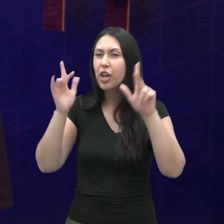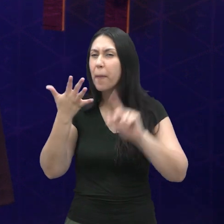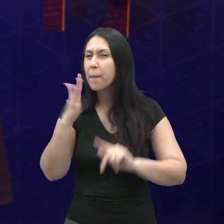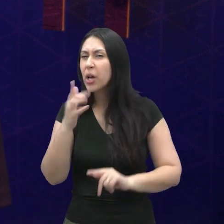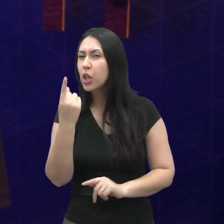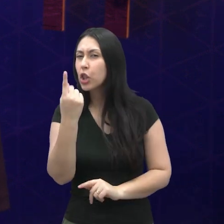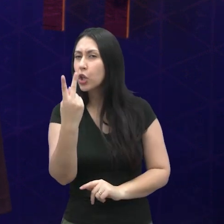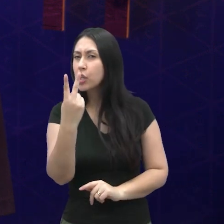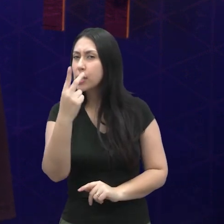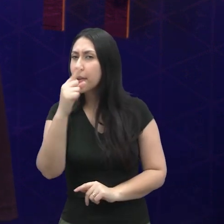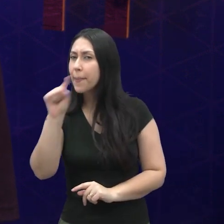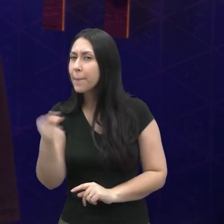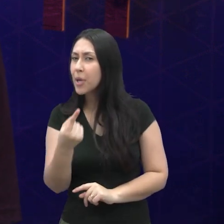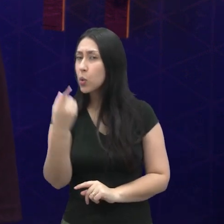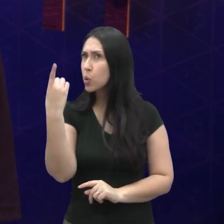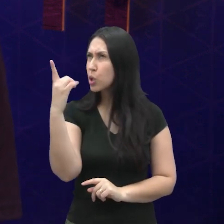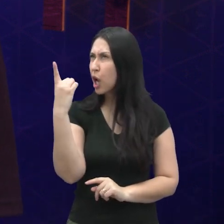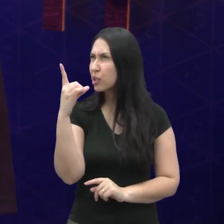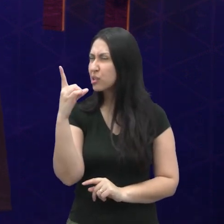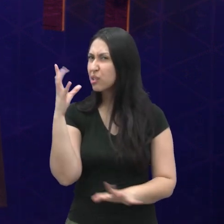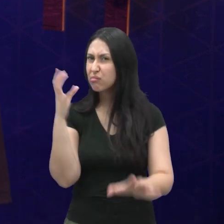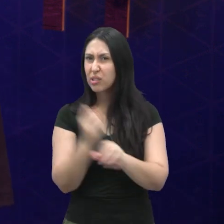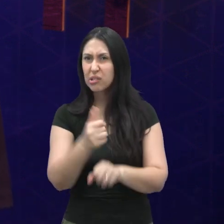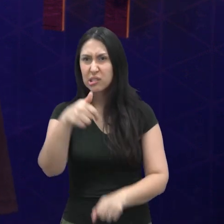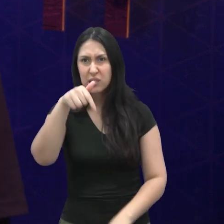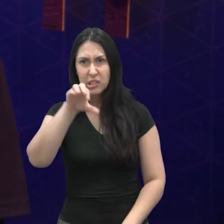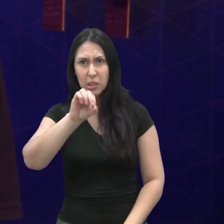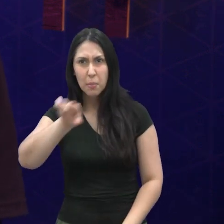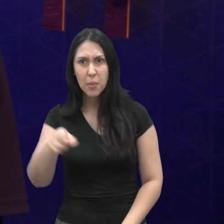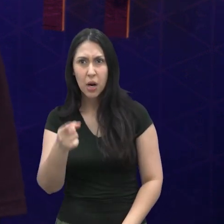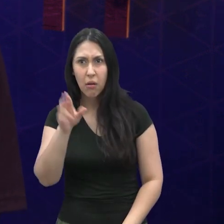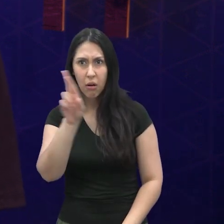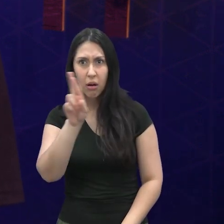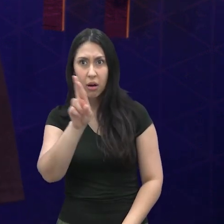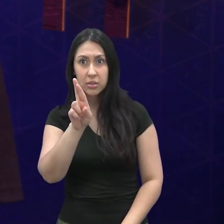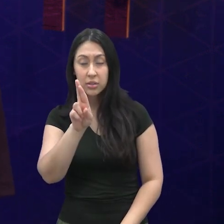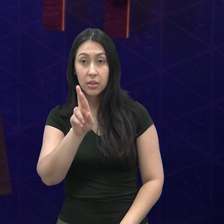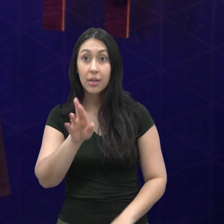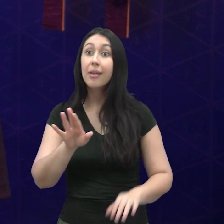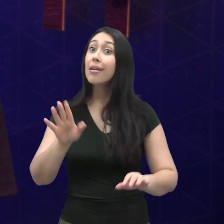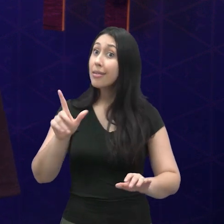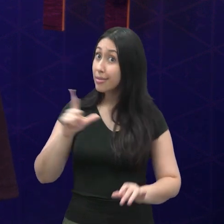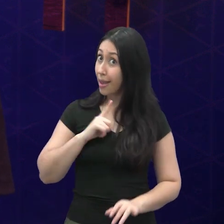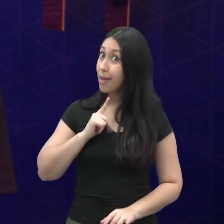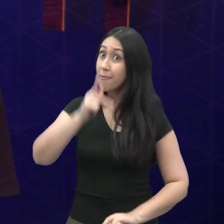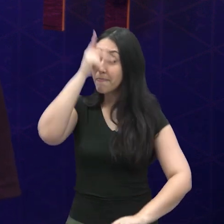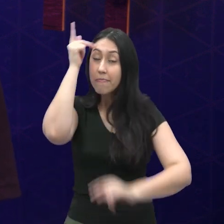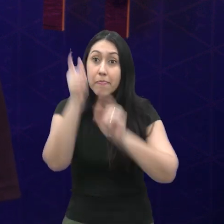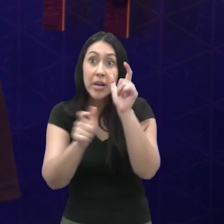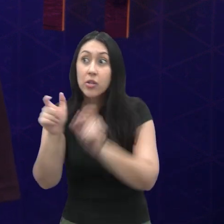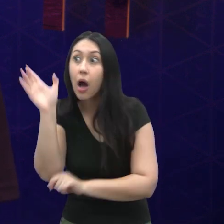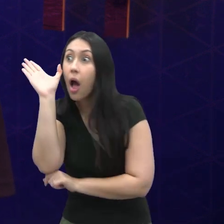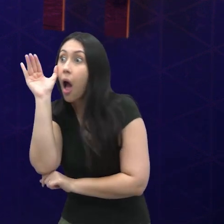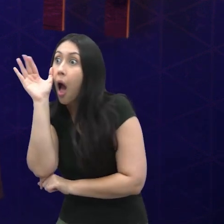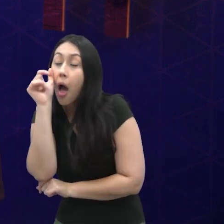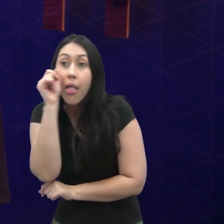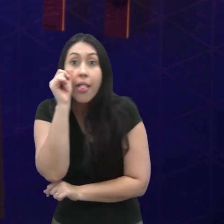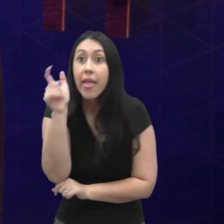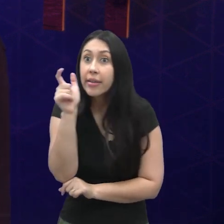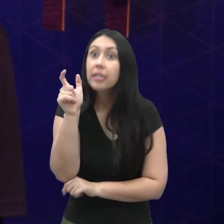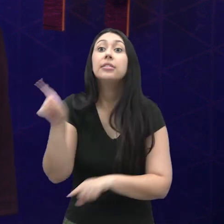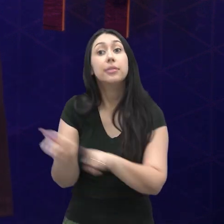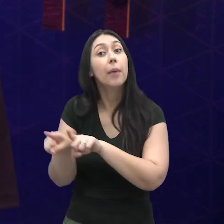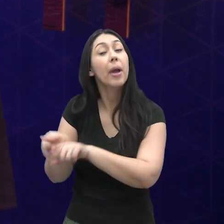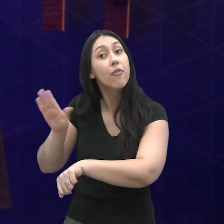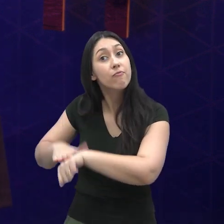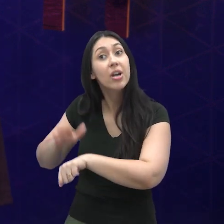menos $12.000, né? Dá uns R$70.000, mais ou menos. E tem muita gente já interessado e muita gente